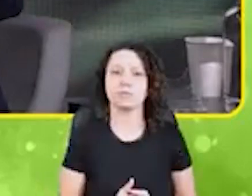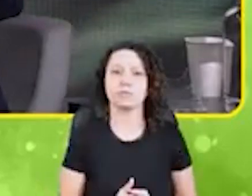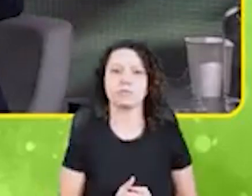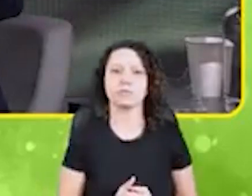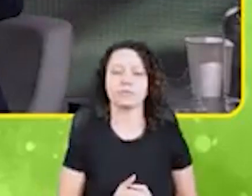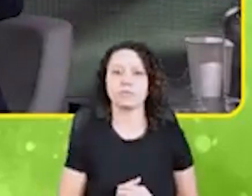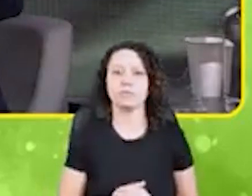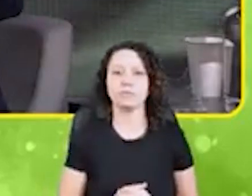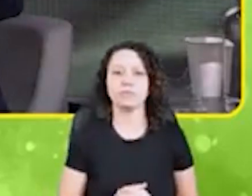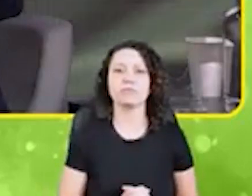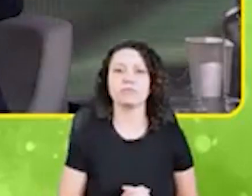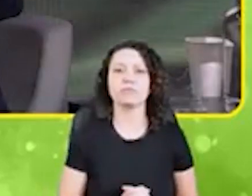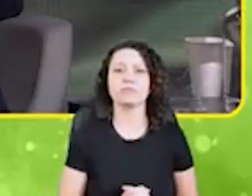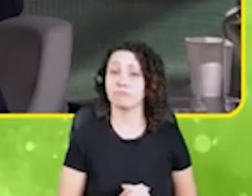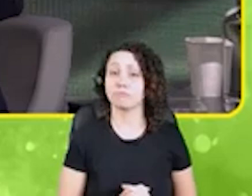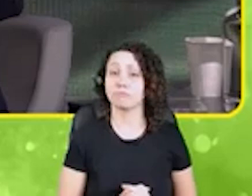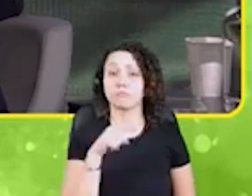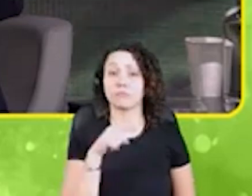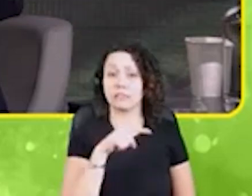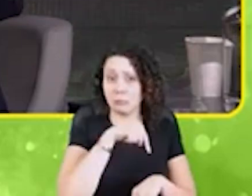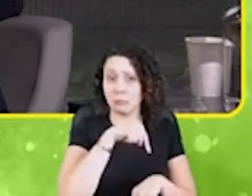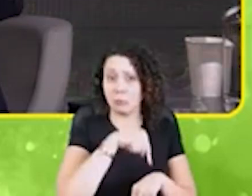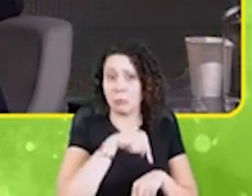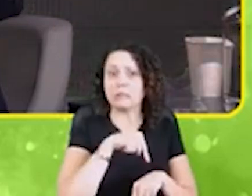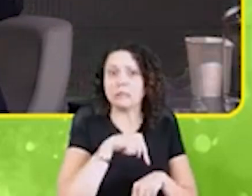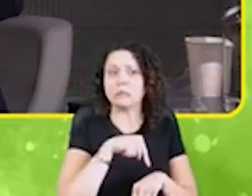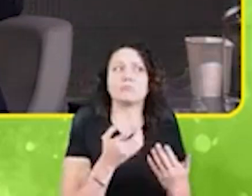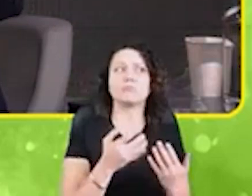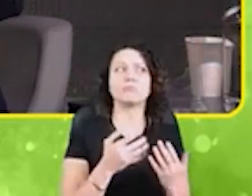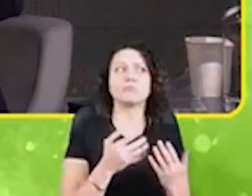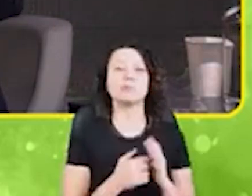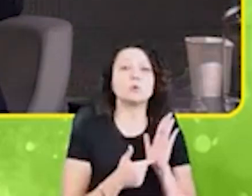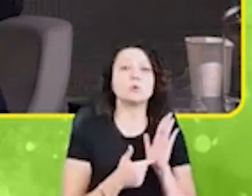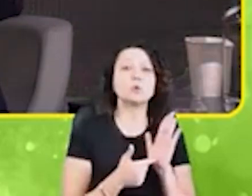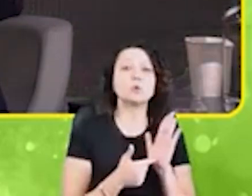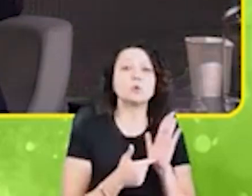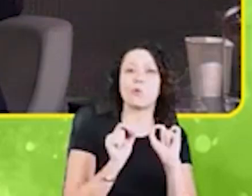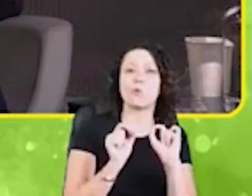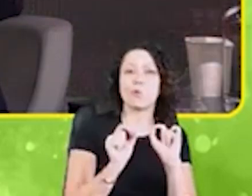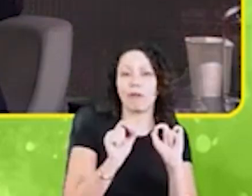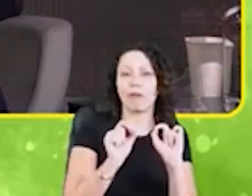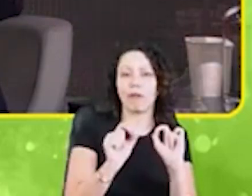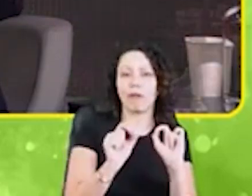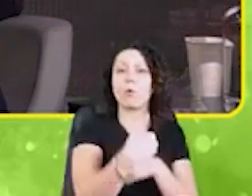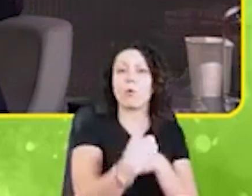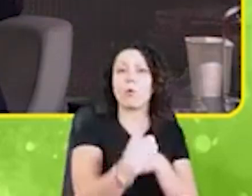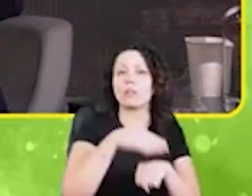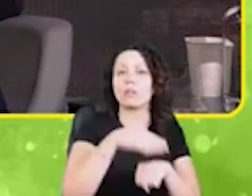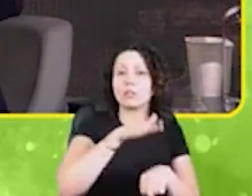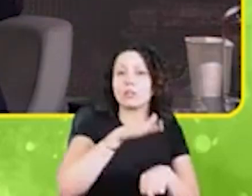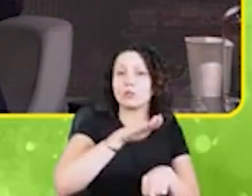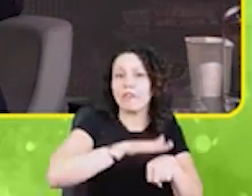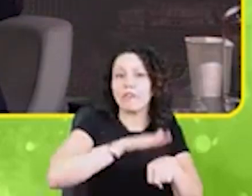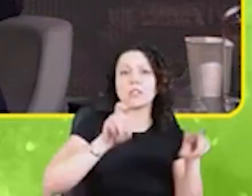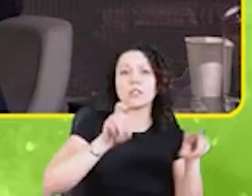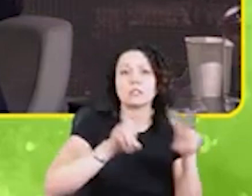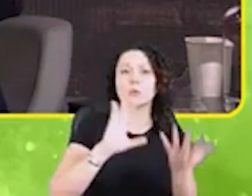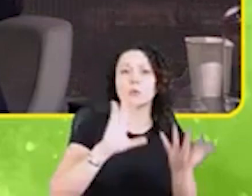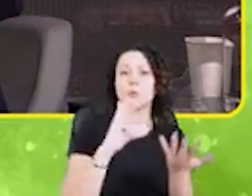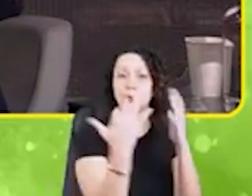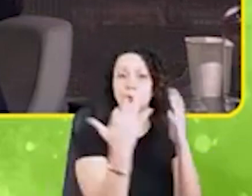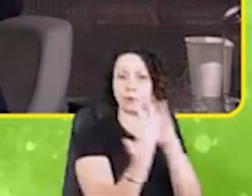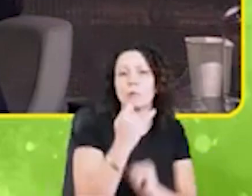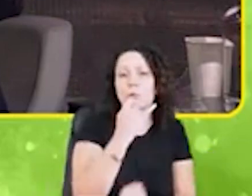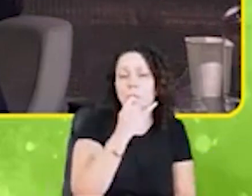e foram mostrados ações mais recentes do governo como uma criação do sim que o órgão na governança da o clima na Esplanada dos